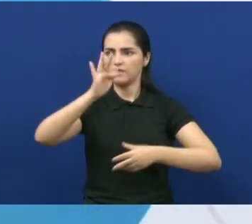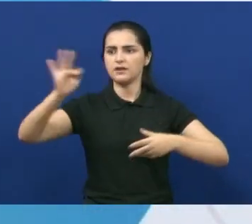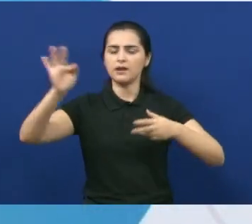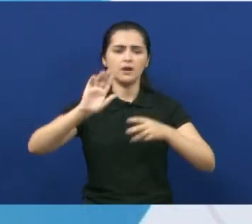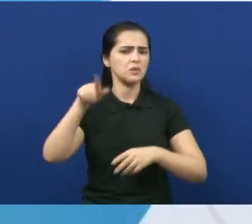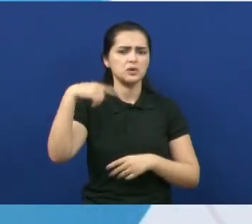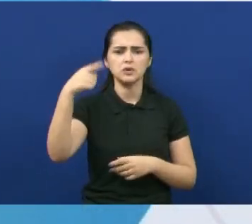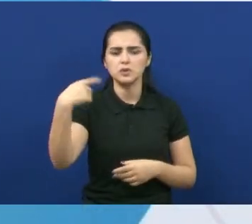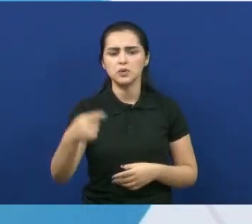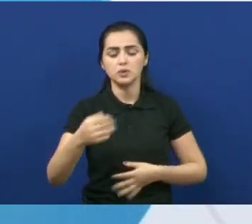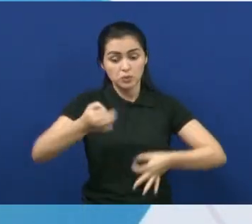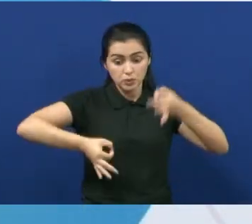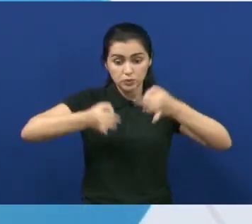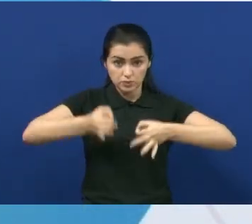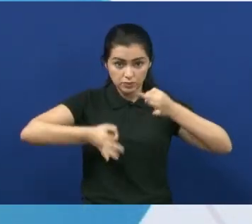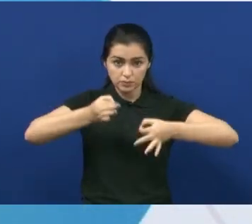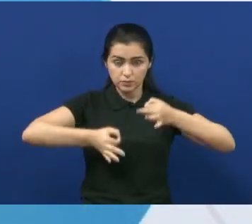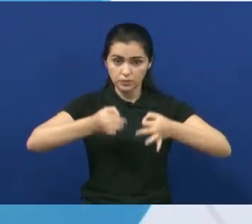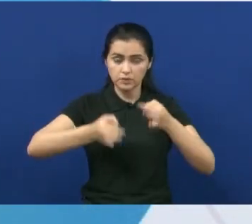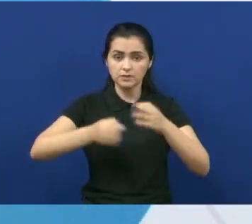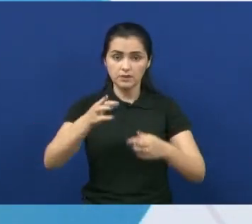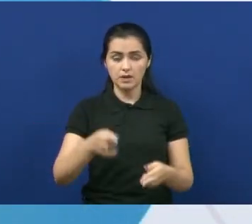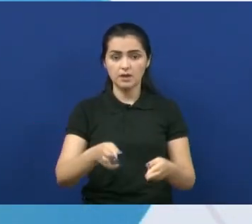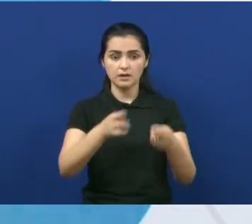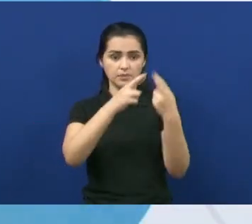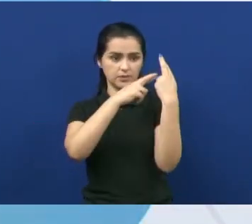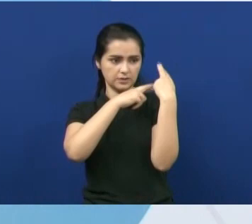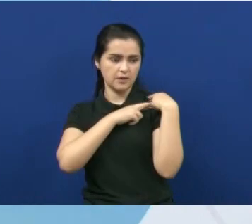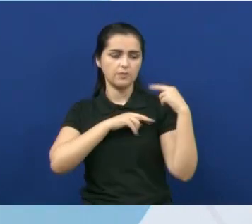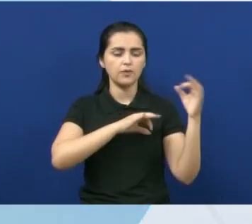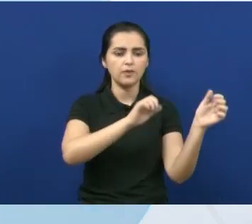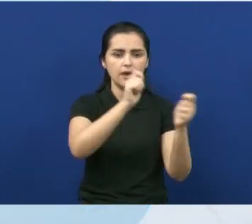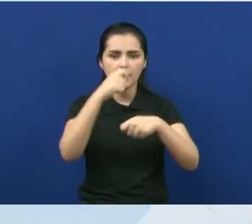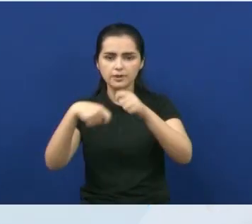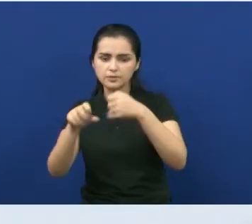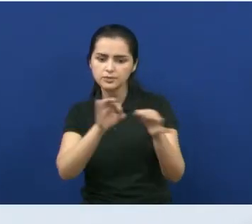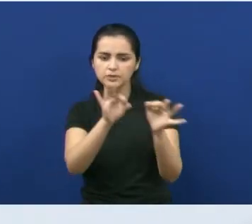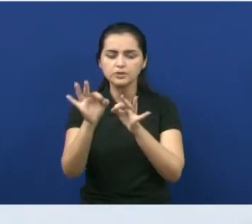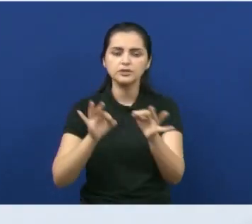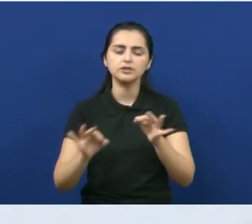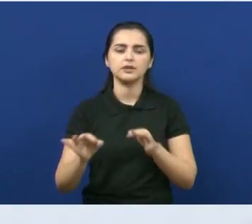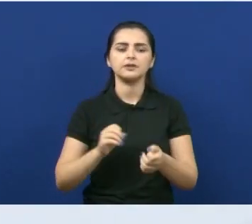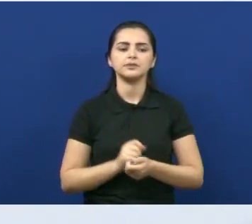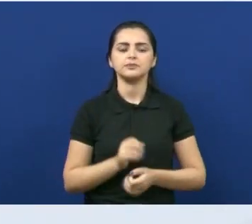certo? Aqueles que julgam, que são responsáveis por administrar os tribunais.